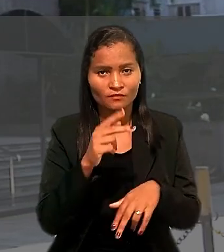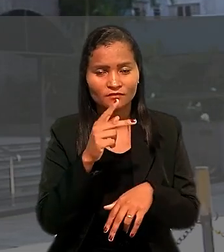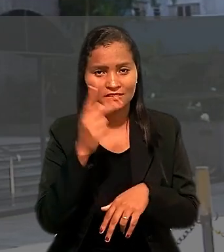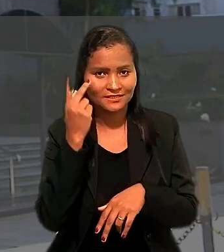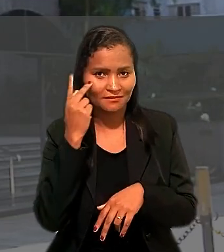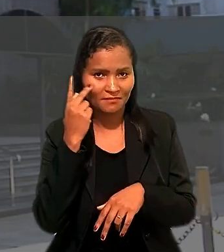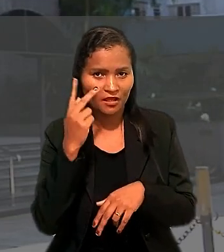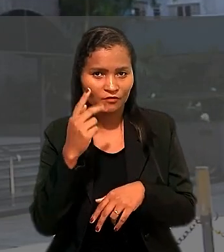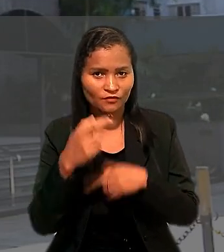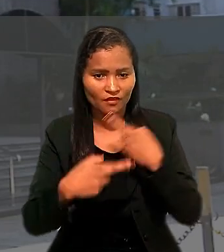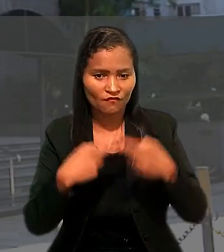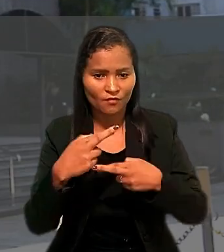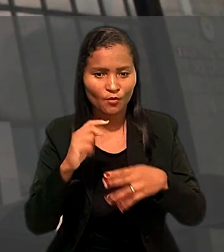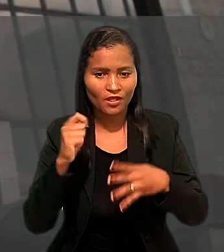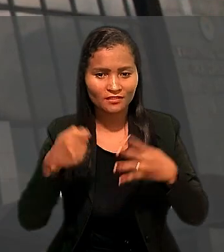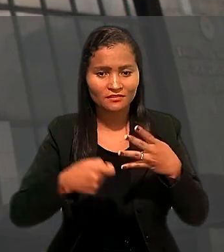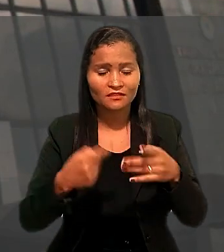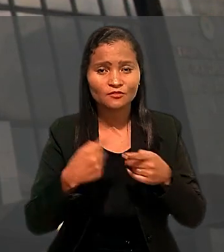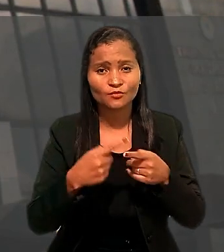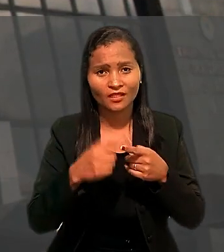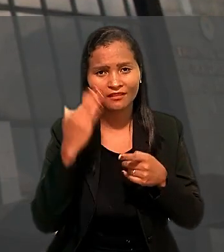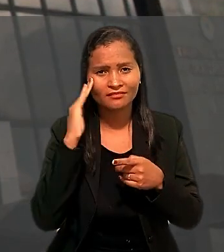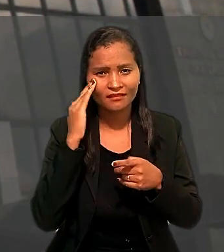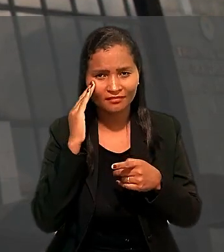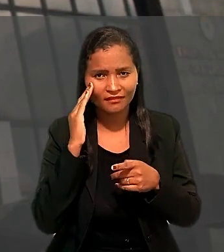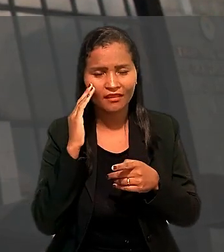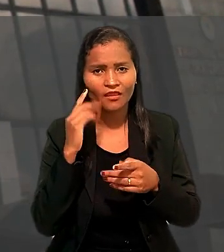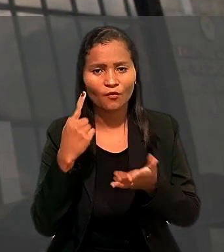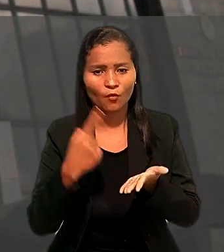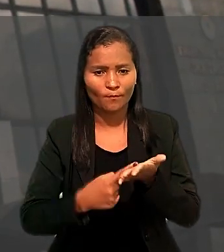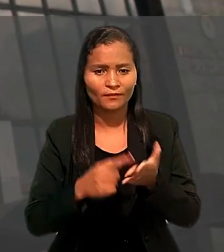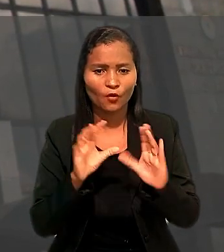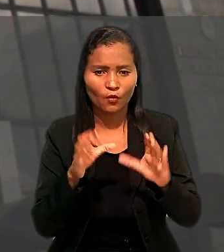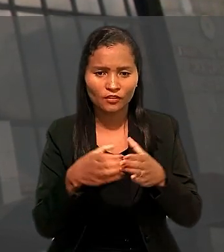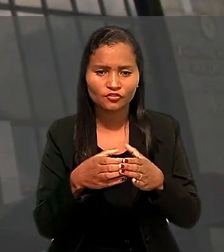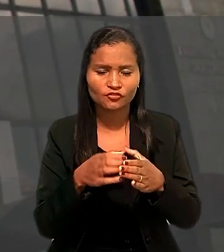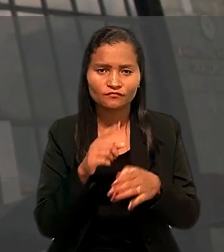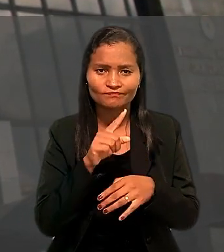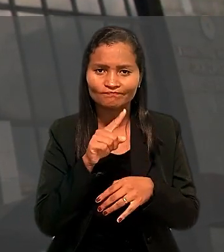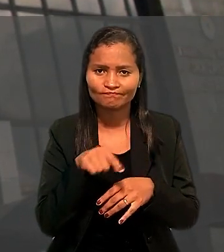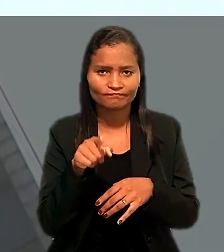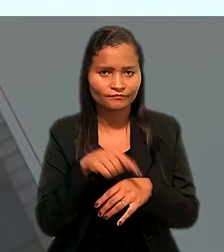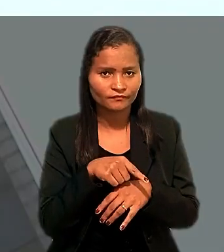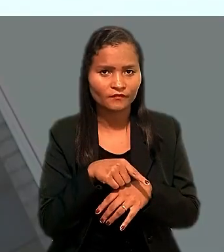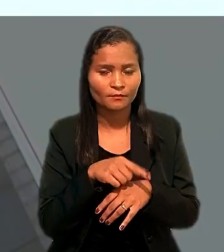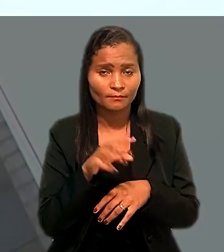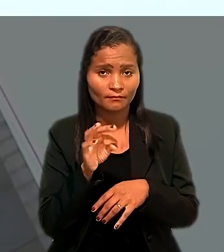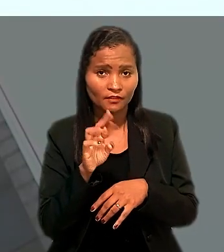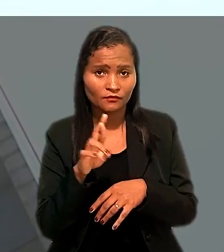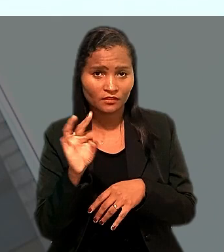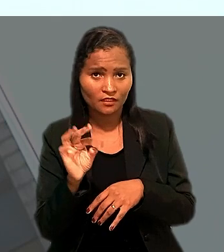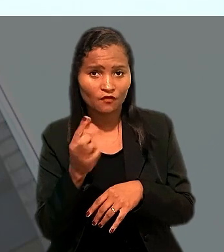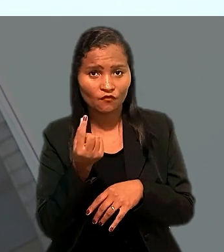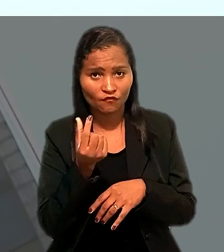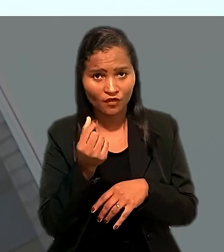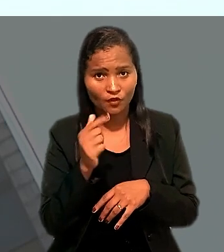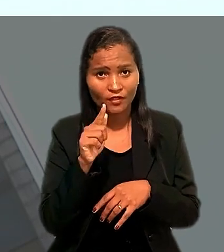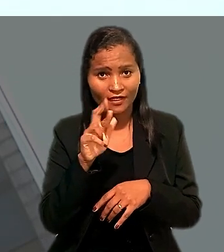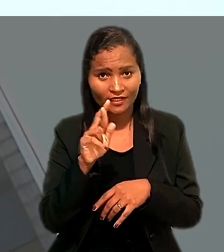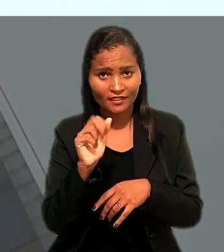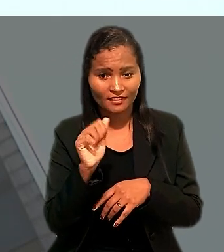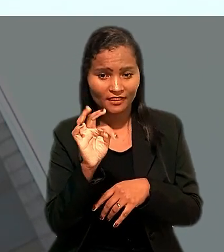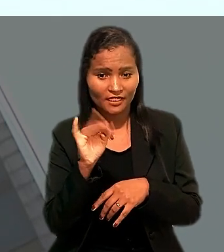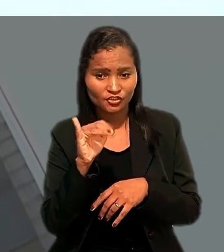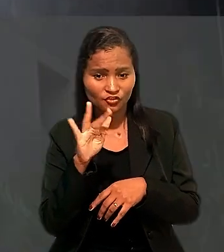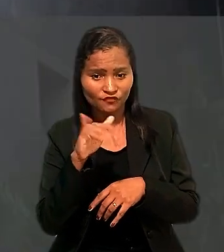Paulo reformou a sentença por entender que a norma coletiva era inválida. Para o TRT, o valor, denominado gratificação